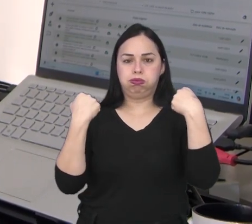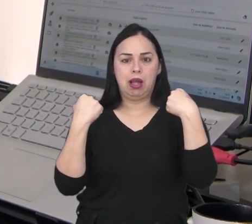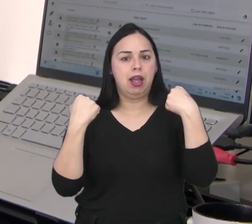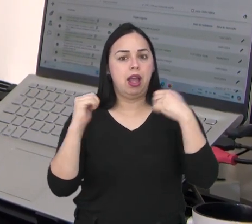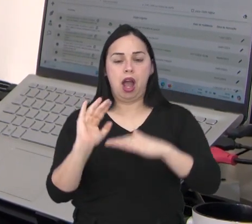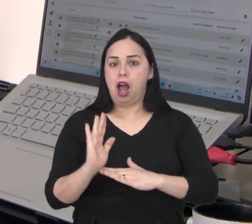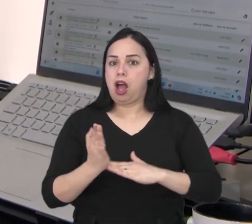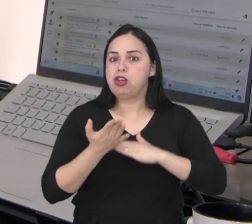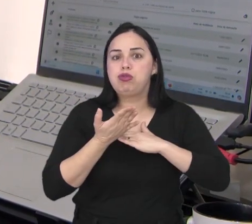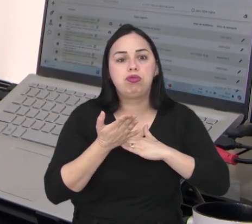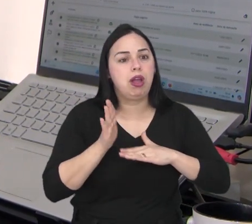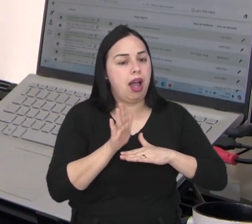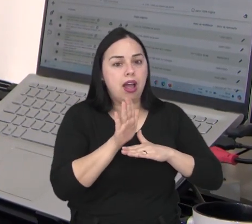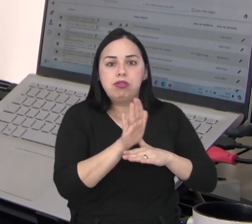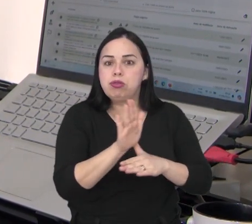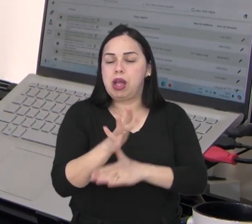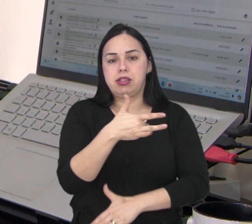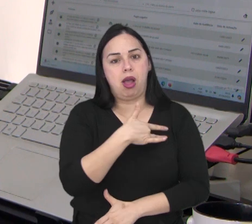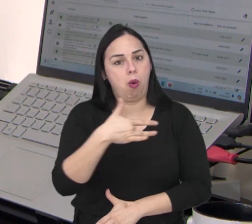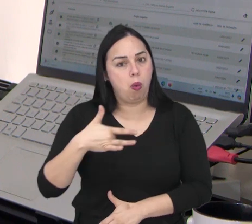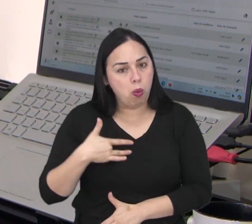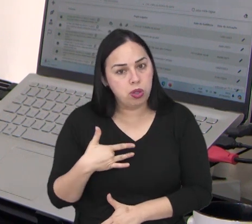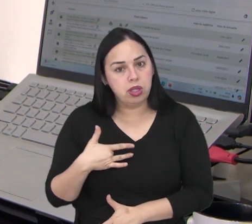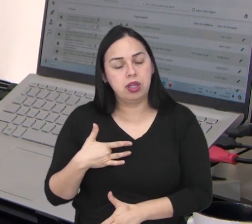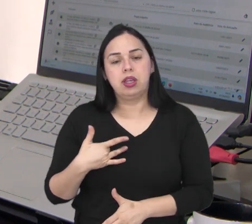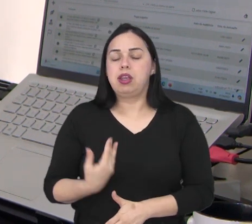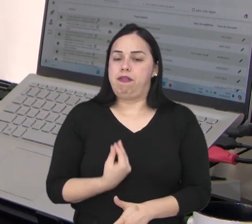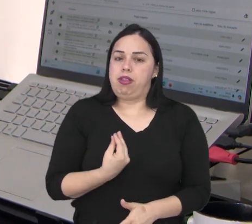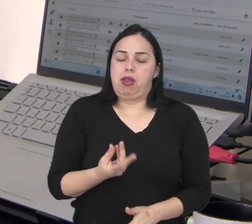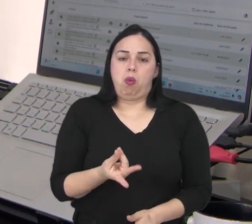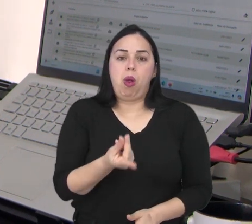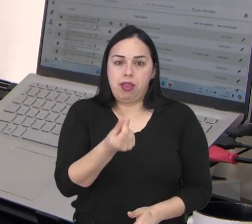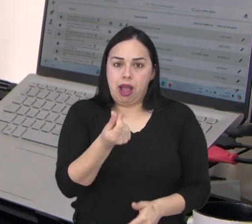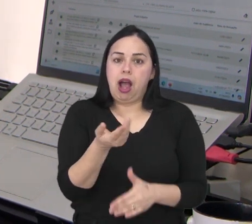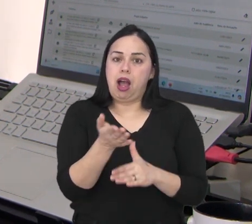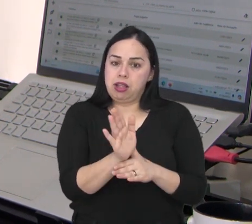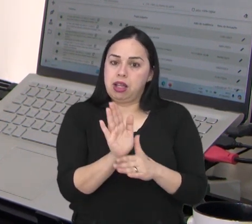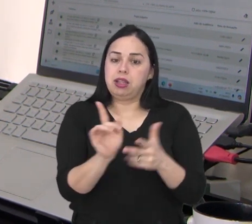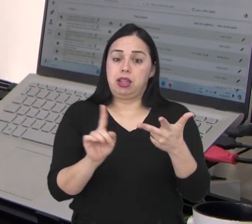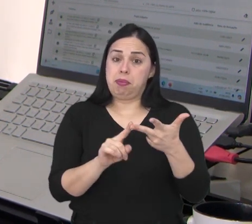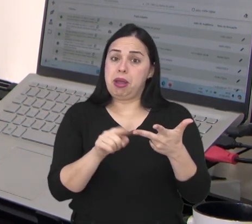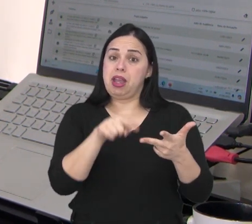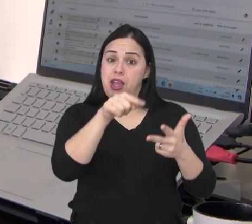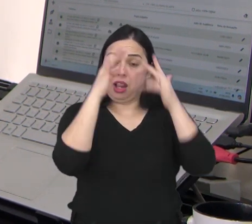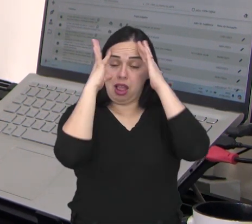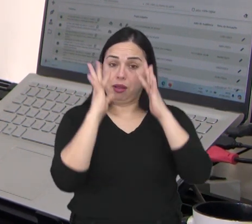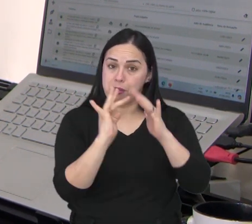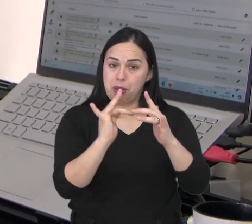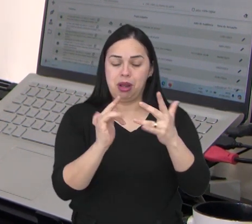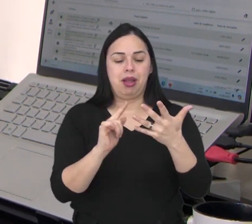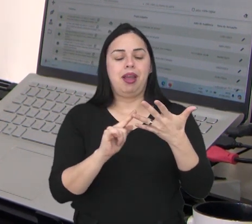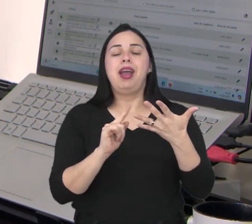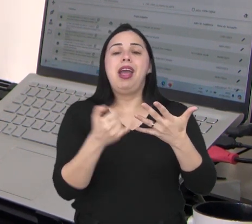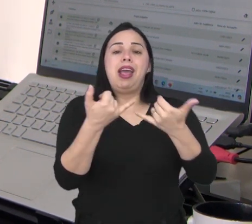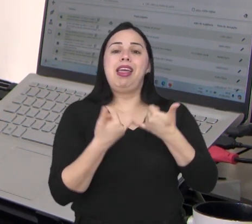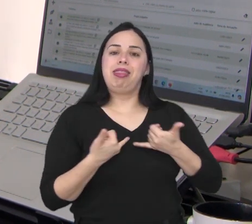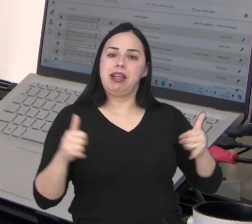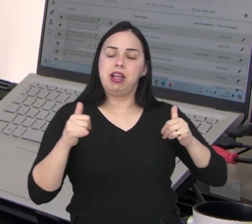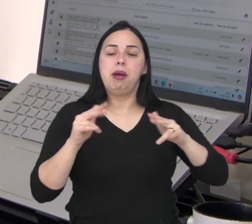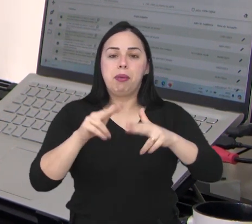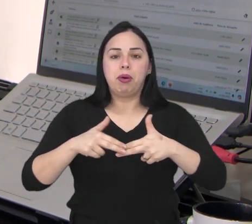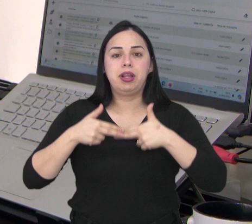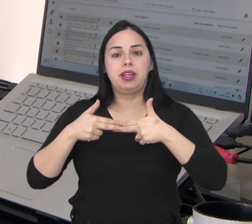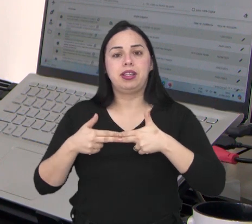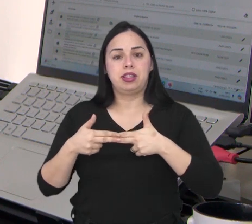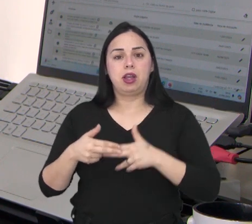musculação, entre outras coisas, ajuda muito a saúde das pessoas e a qualidade de vida também, inclusive a produtividade, a energia